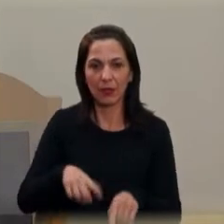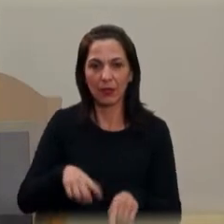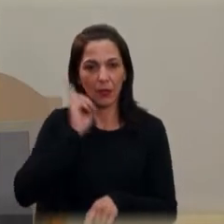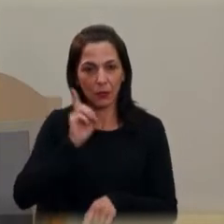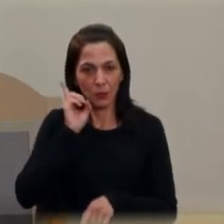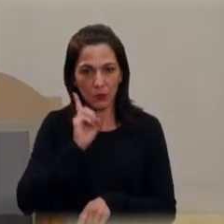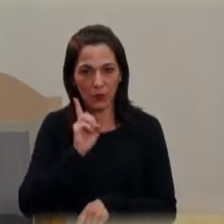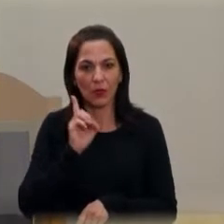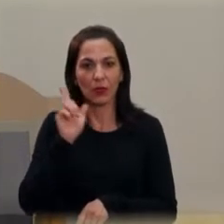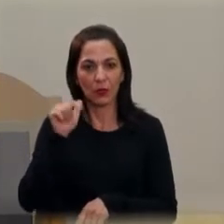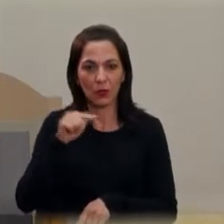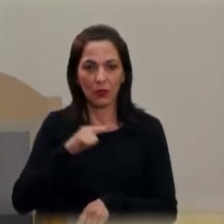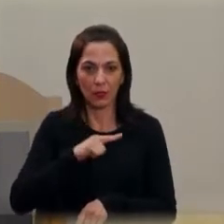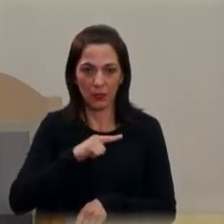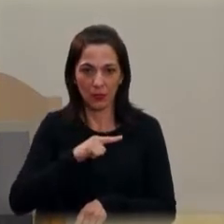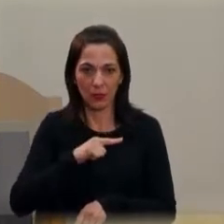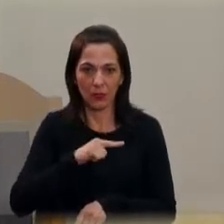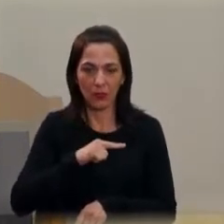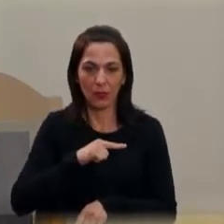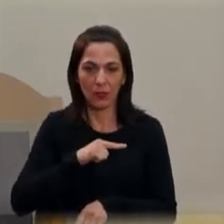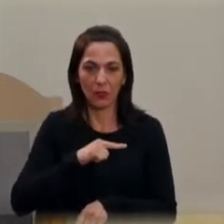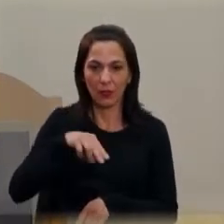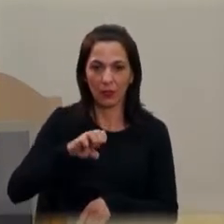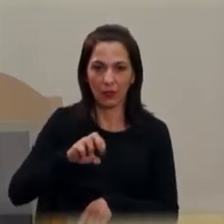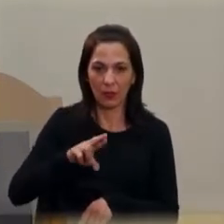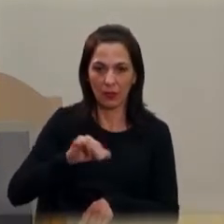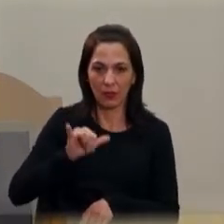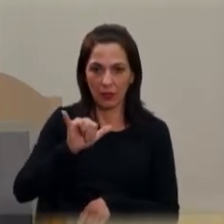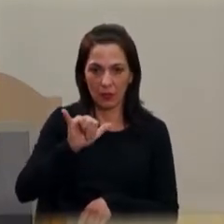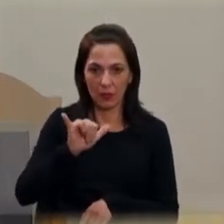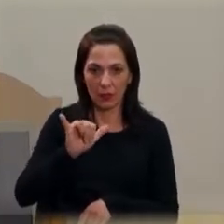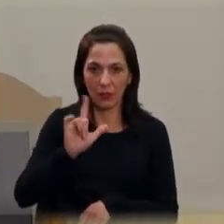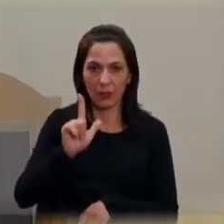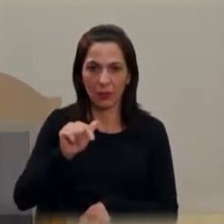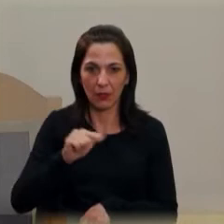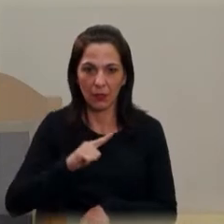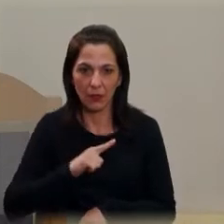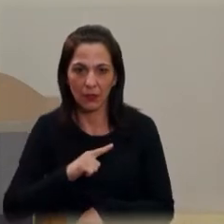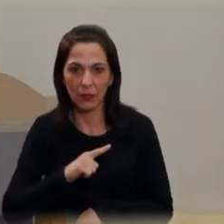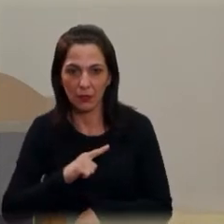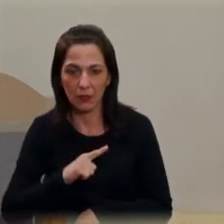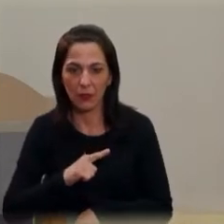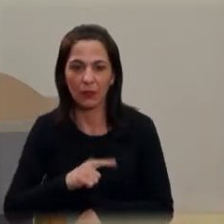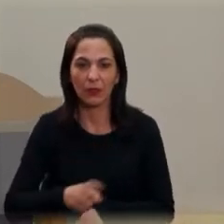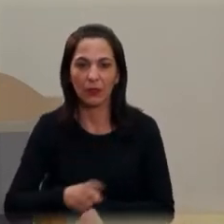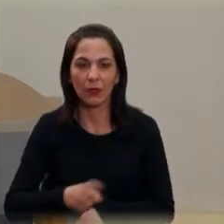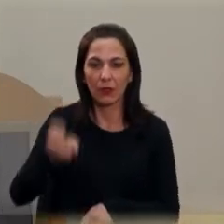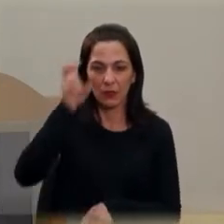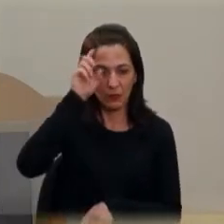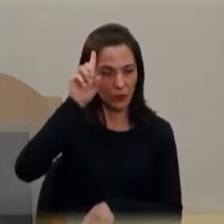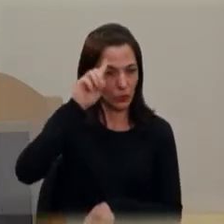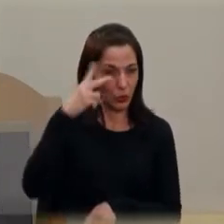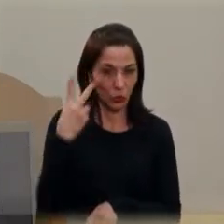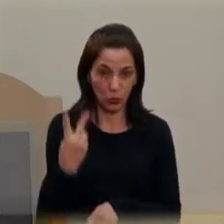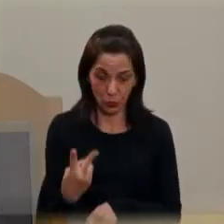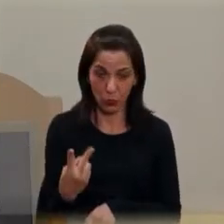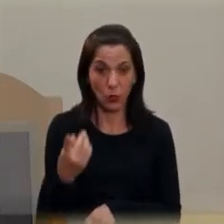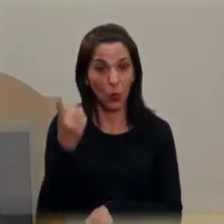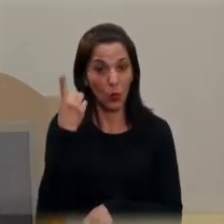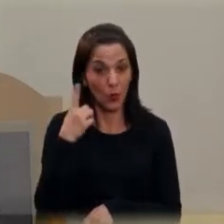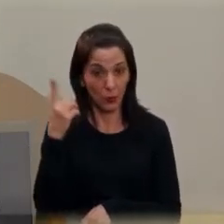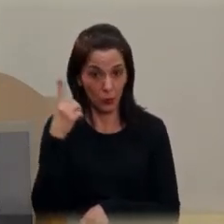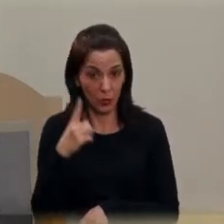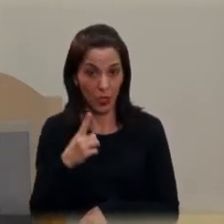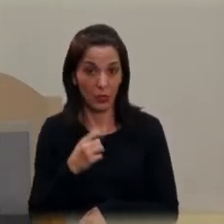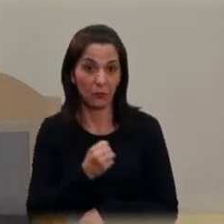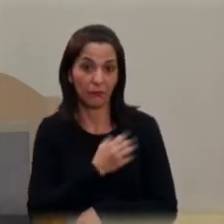Nery, conhecido como Sargento Nery, com o qual compartilhei agenda política na última quinta-feira, dia 2. O nobre deputado